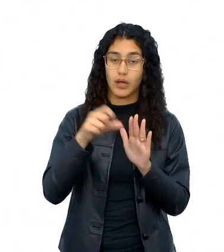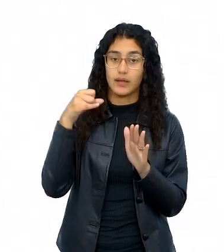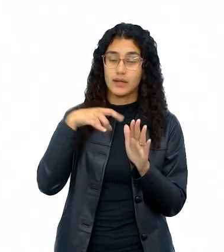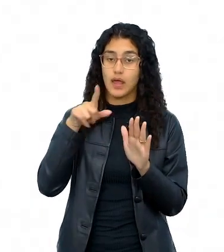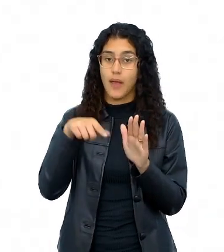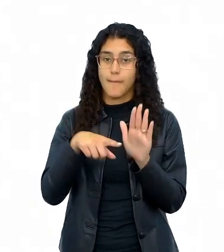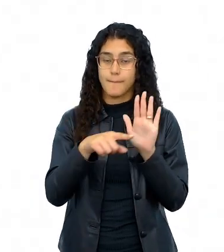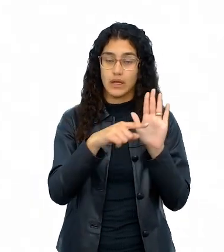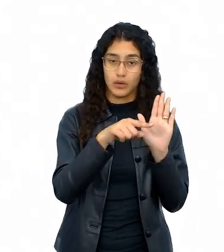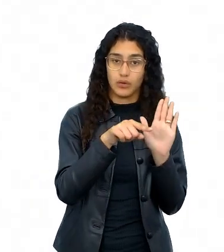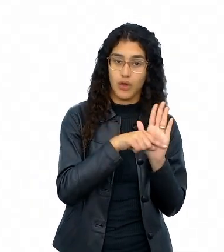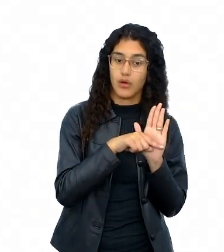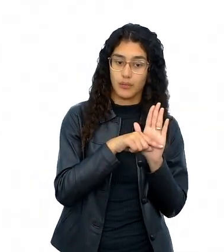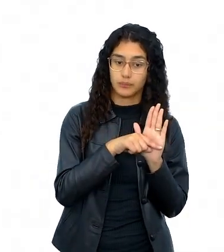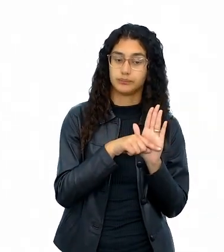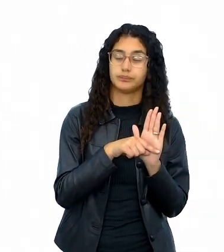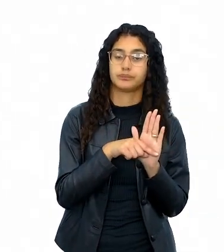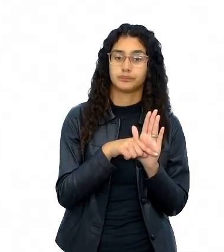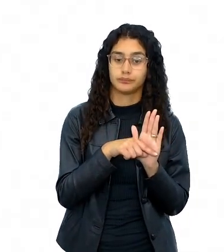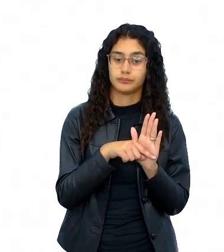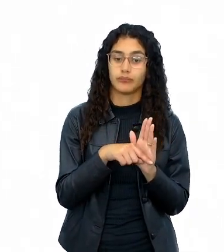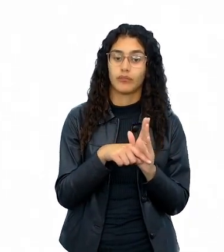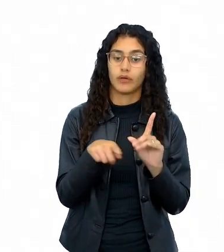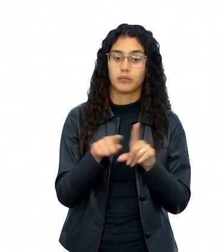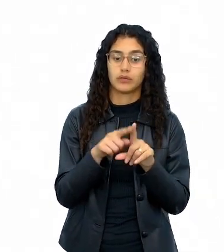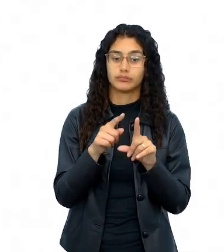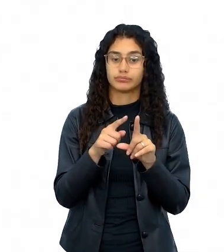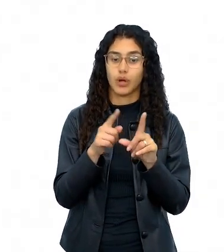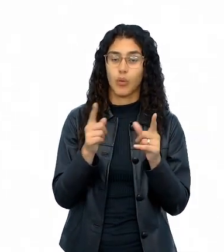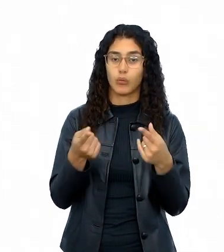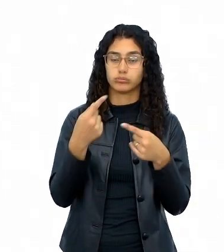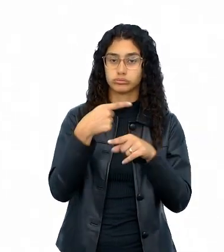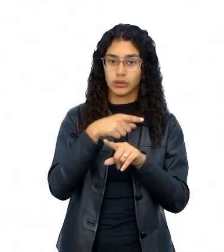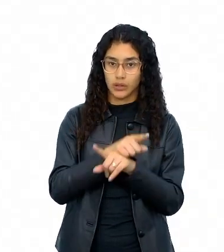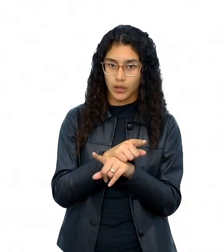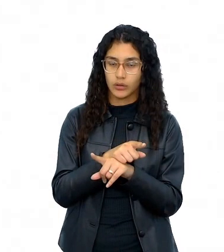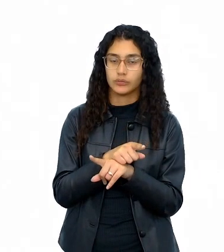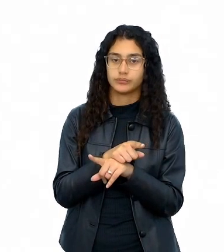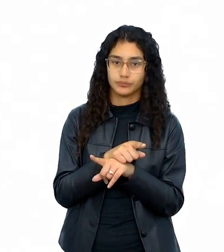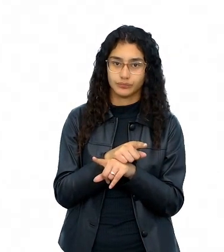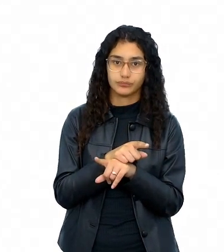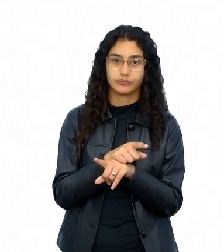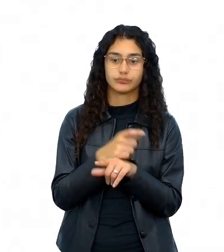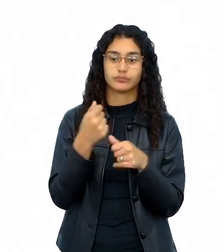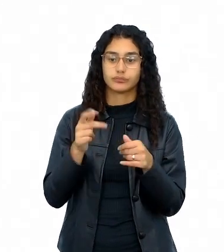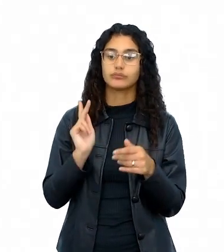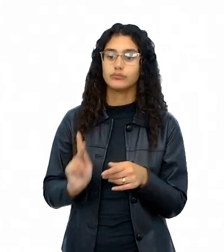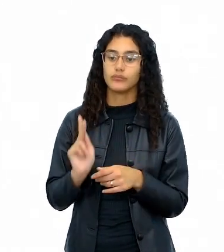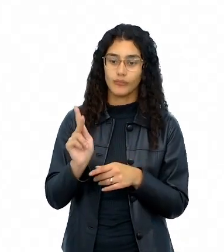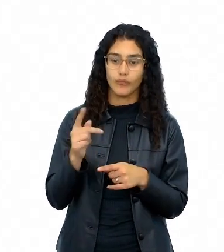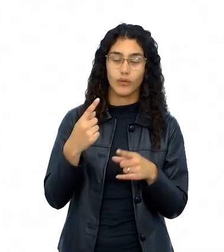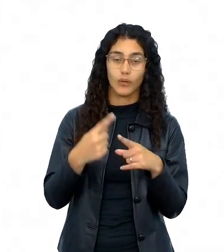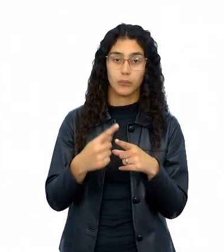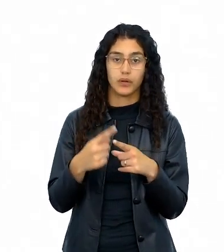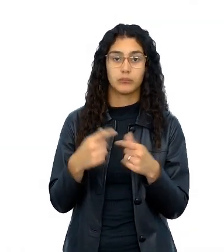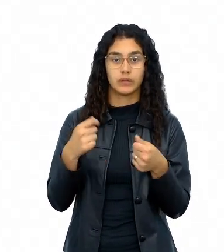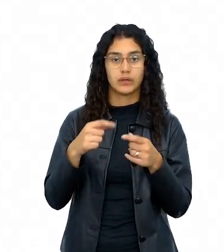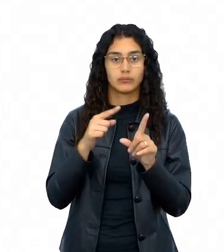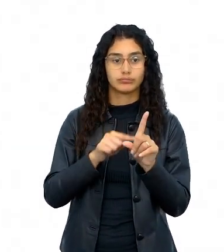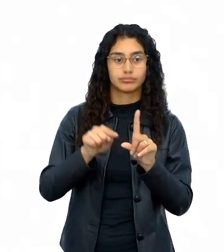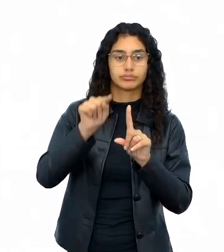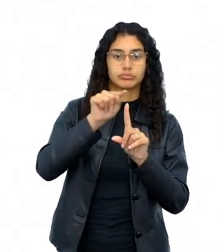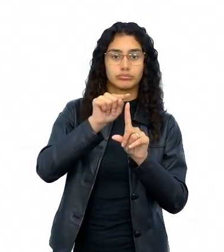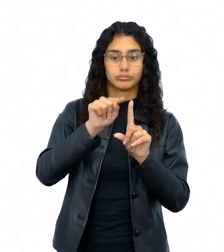ele é menor, a concavidade está virada para baixo. Aí sim, então vamos continuar, porque aí o foguete subiu e